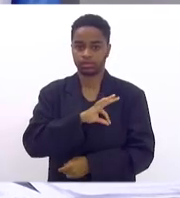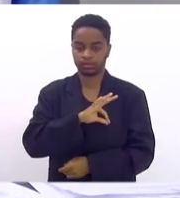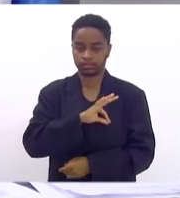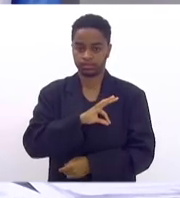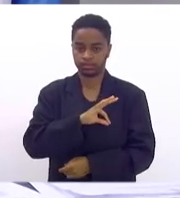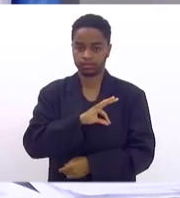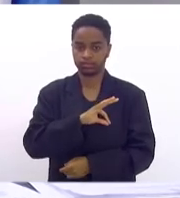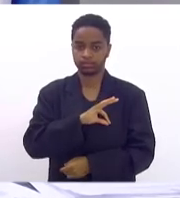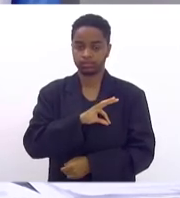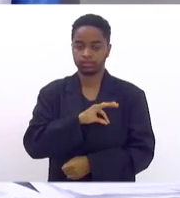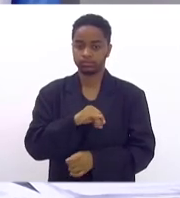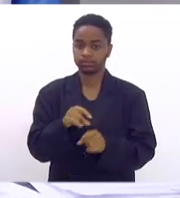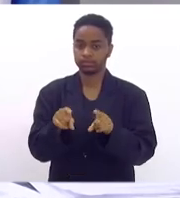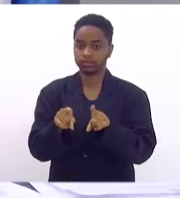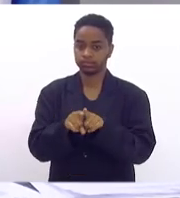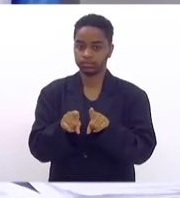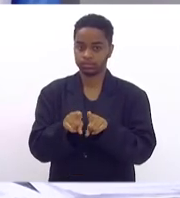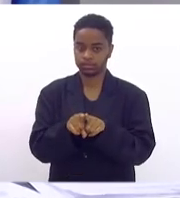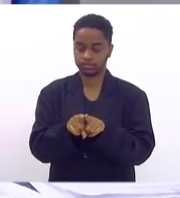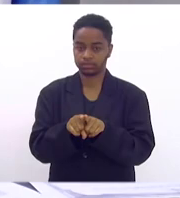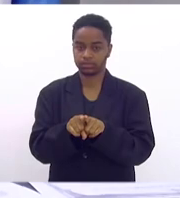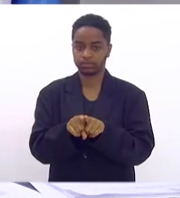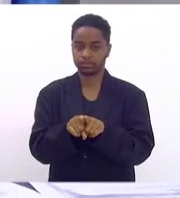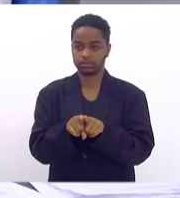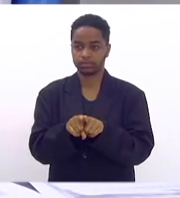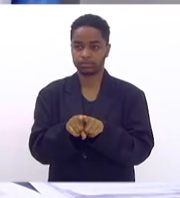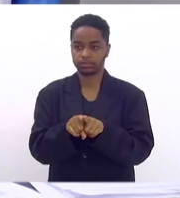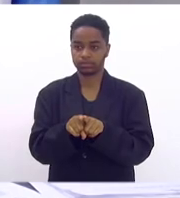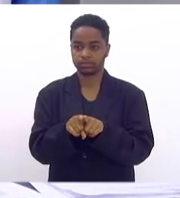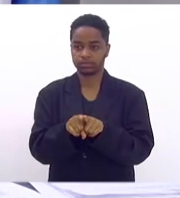polícia e também